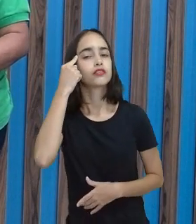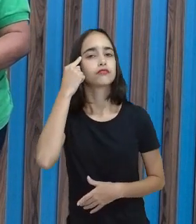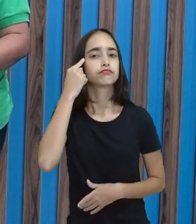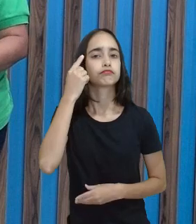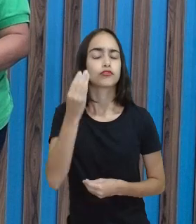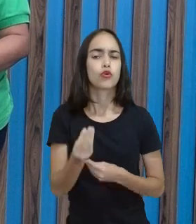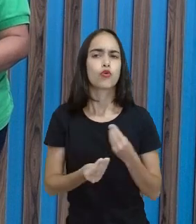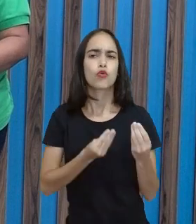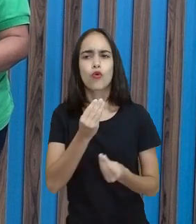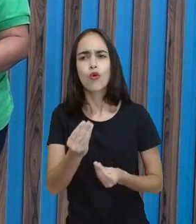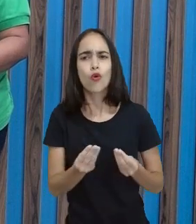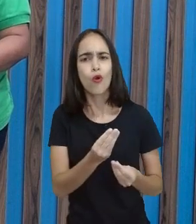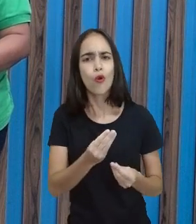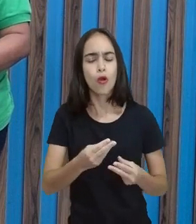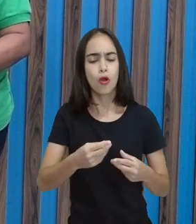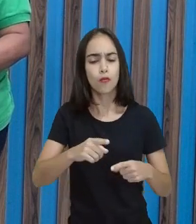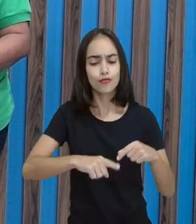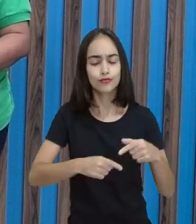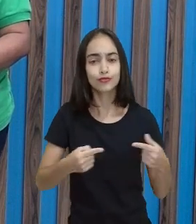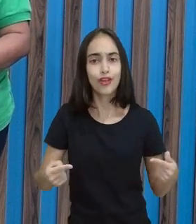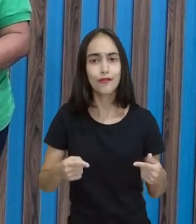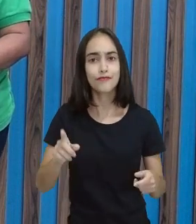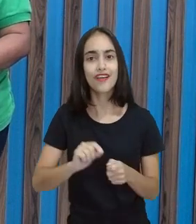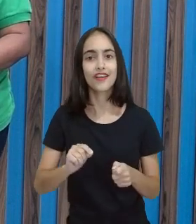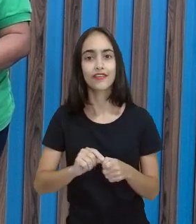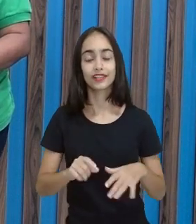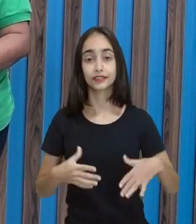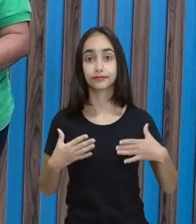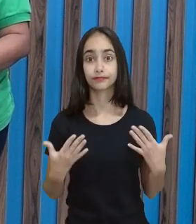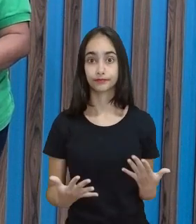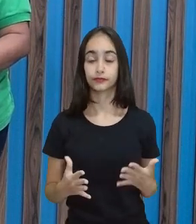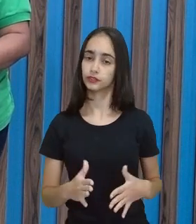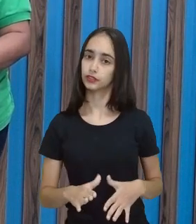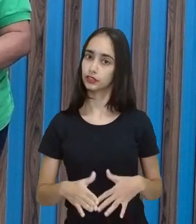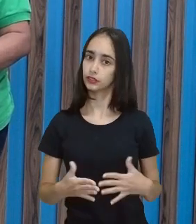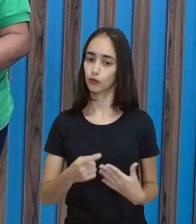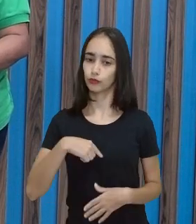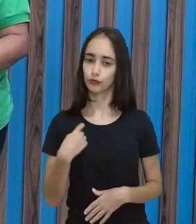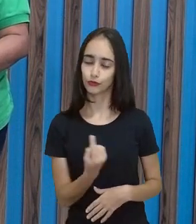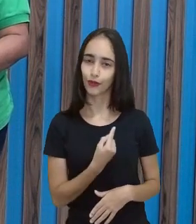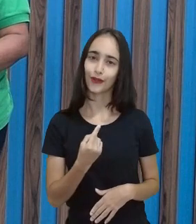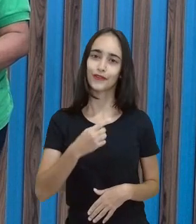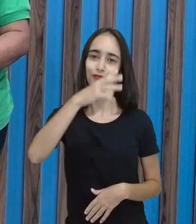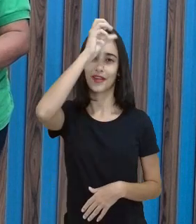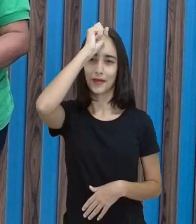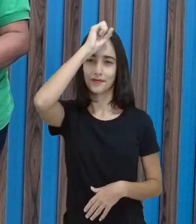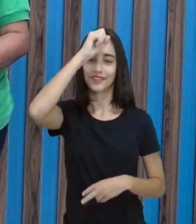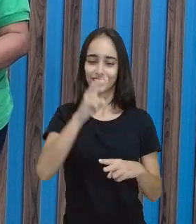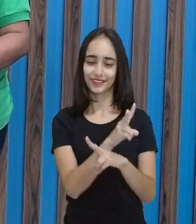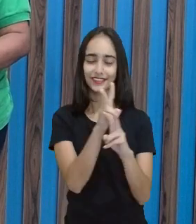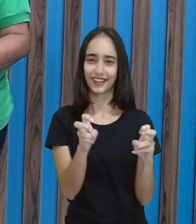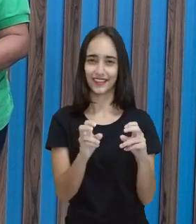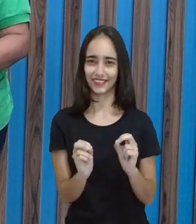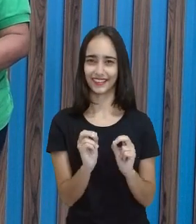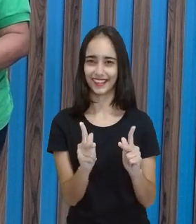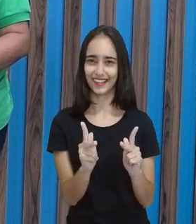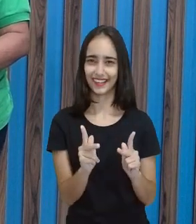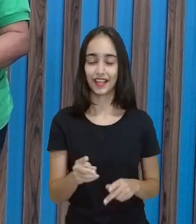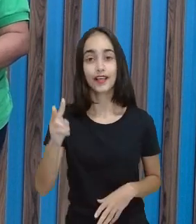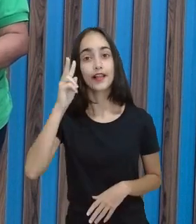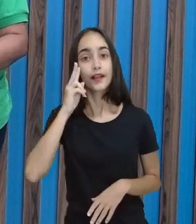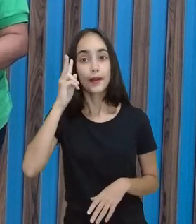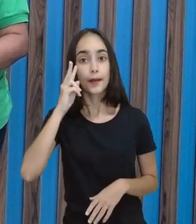que as coisas são feitas. Então, a gente vai trabalhar com esse assunto. Lembrando a vocês